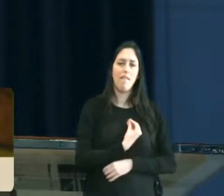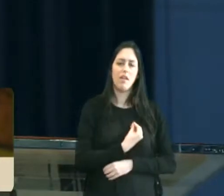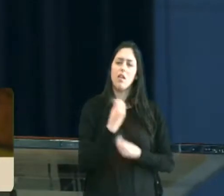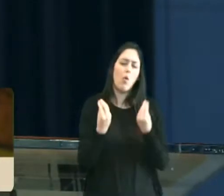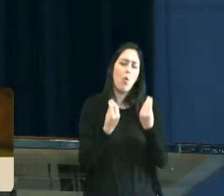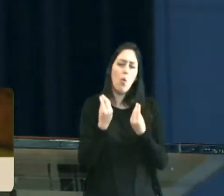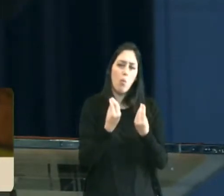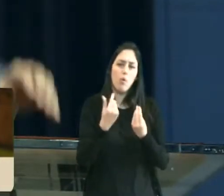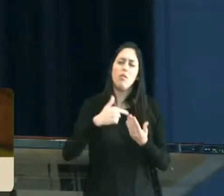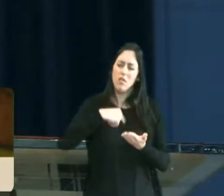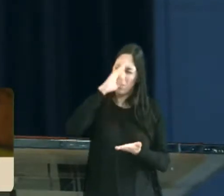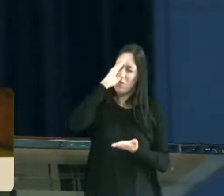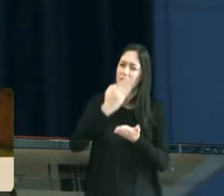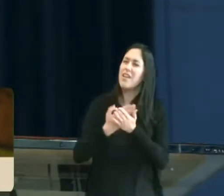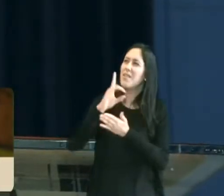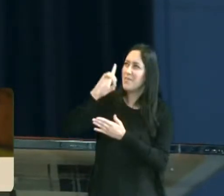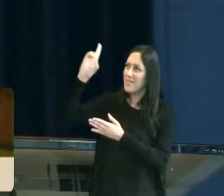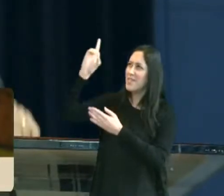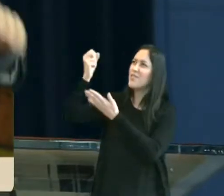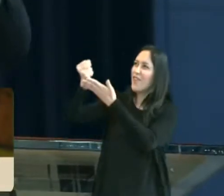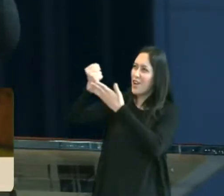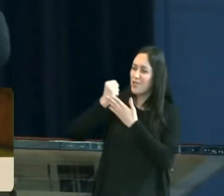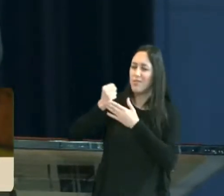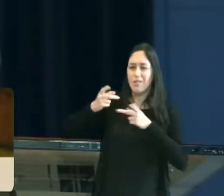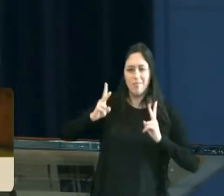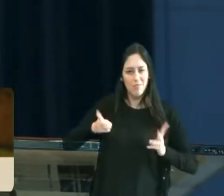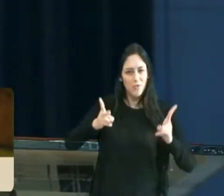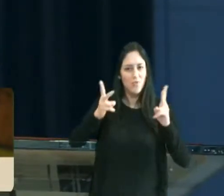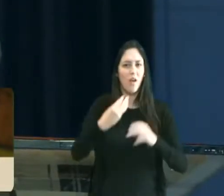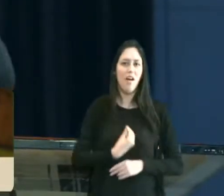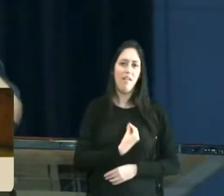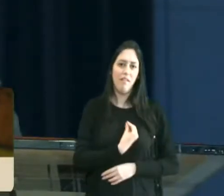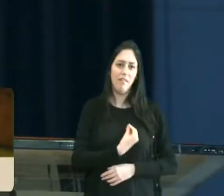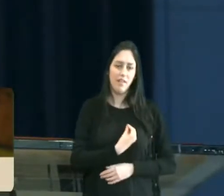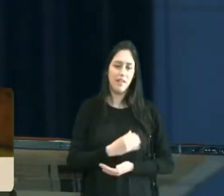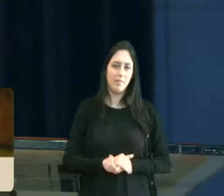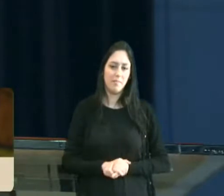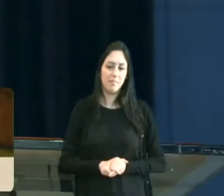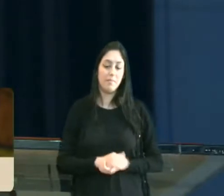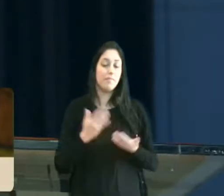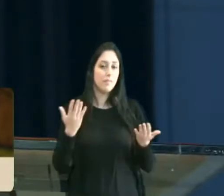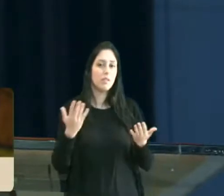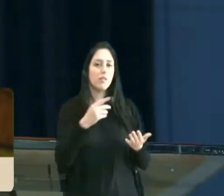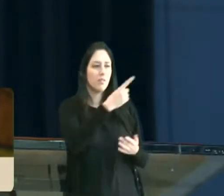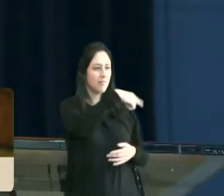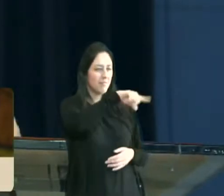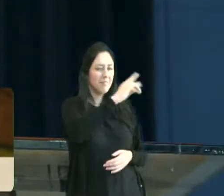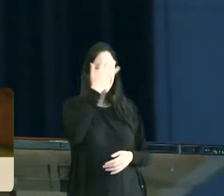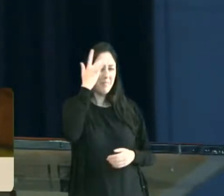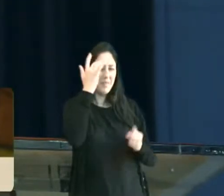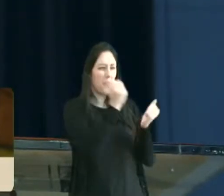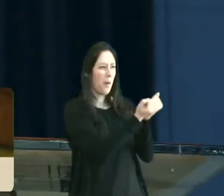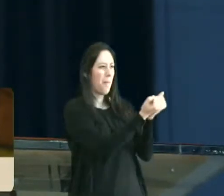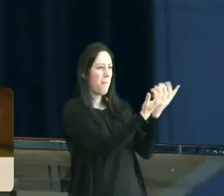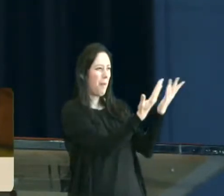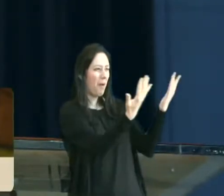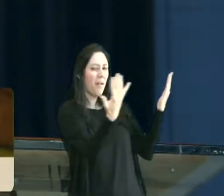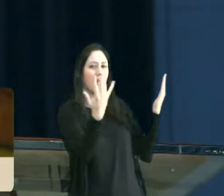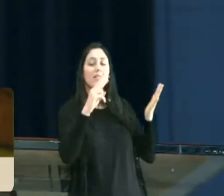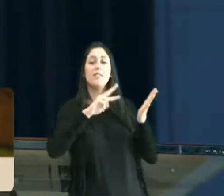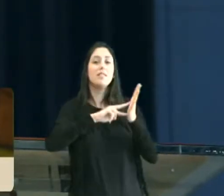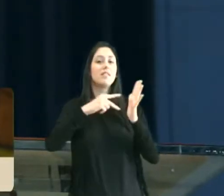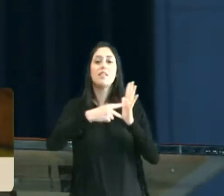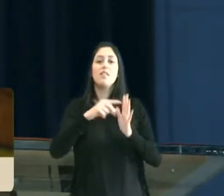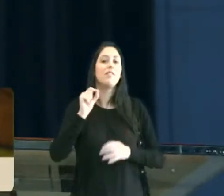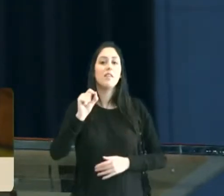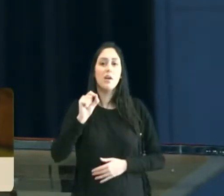Deus vai nos levar para o outro lado da margem. Multidão, em primeiro lugar, representa demandas